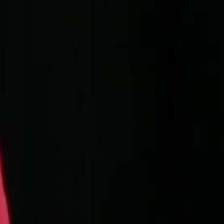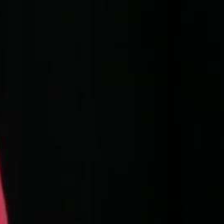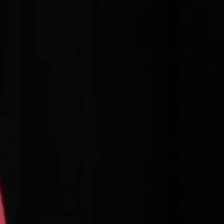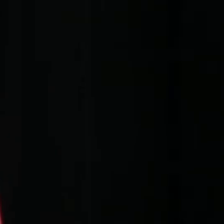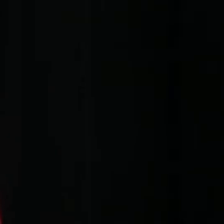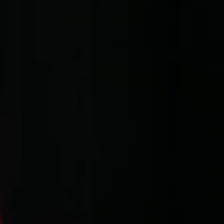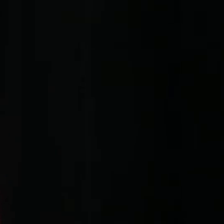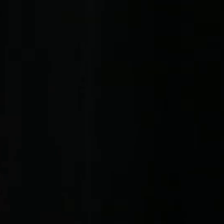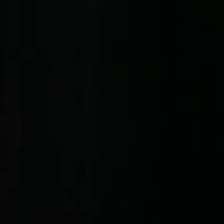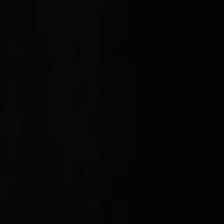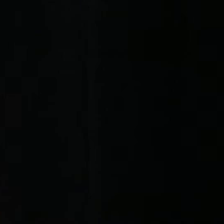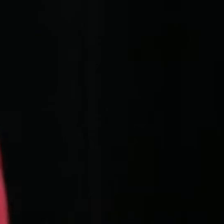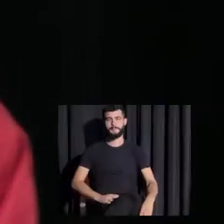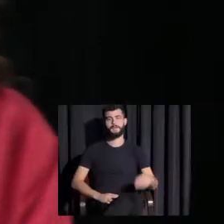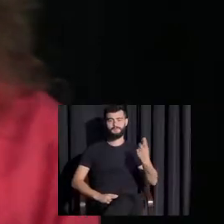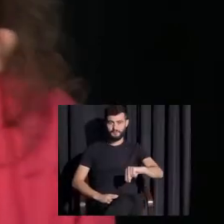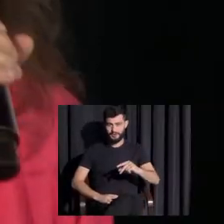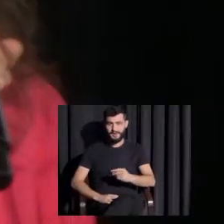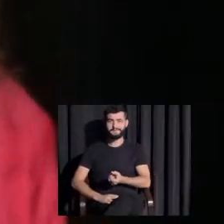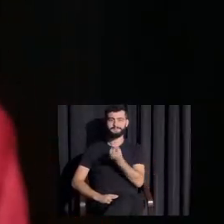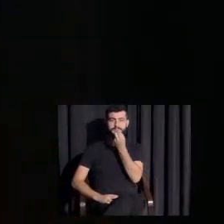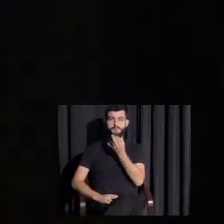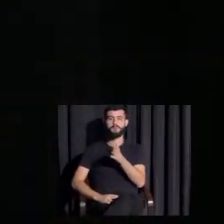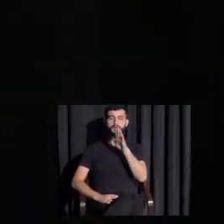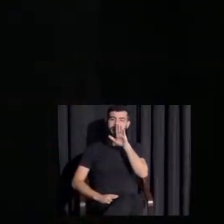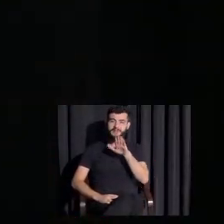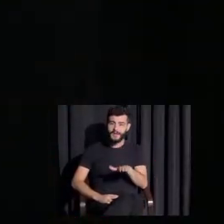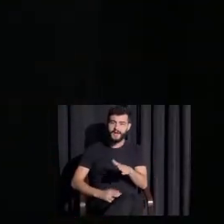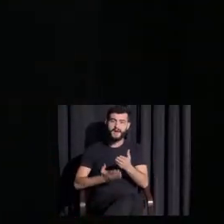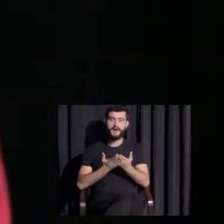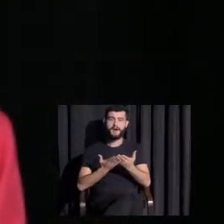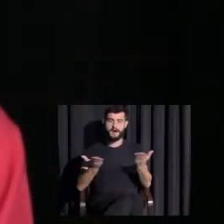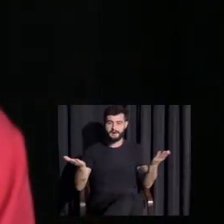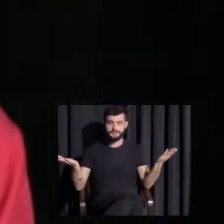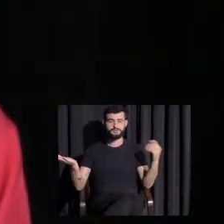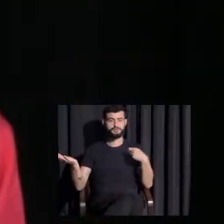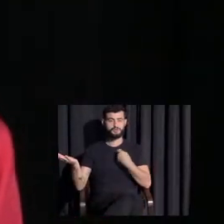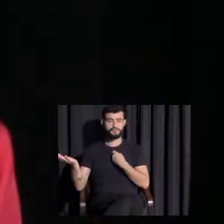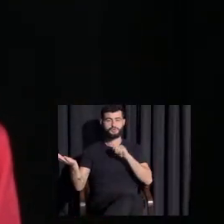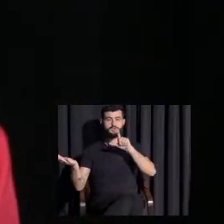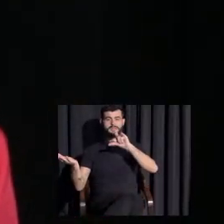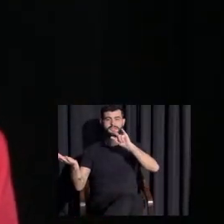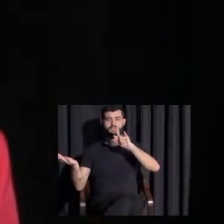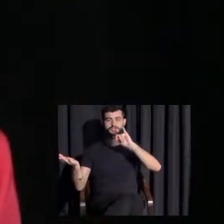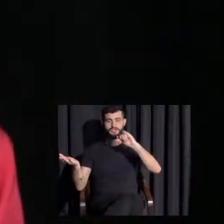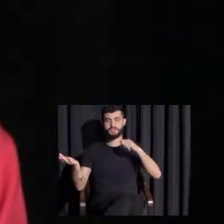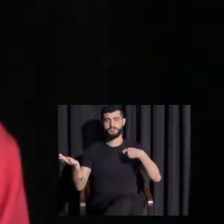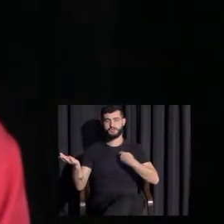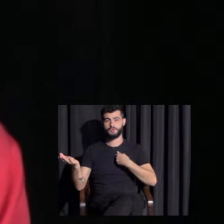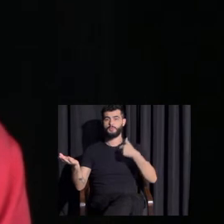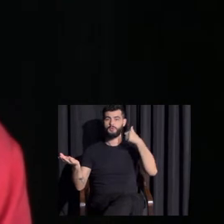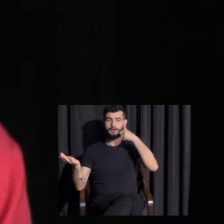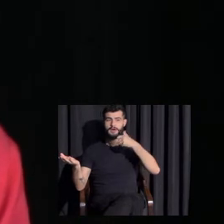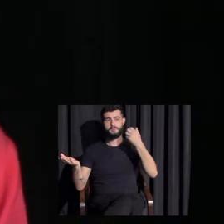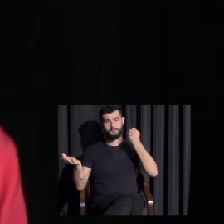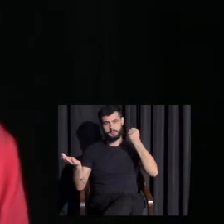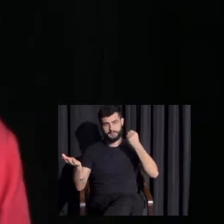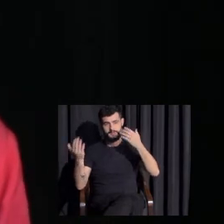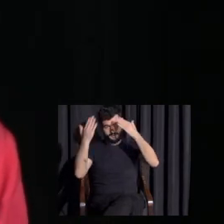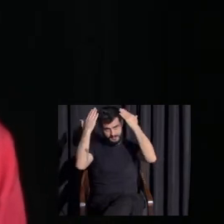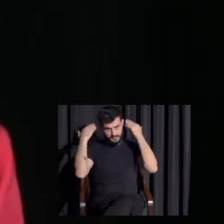Vamos lá, boa tarde a todos, todas e todes. Eu sou Lígia Jalo Antônio, sou uma mulher branca de cabelo castanho